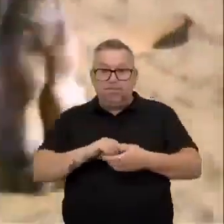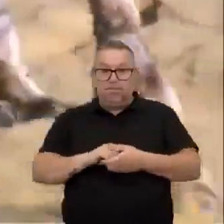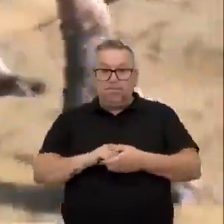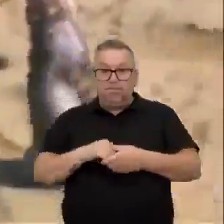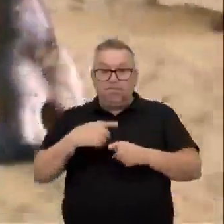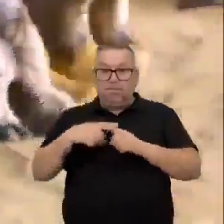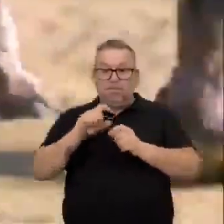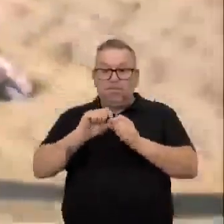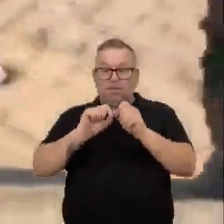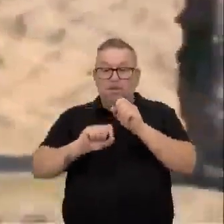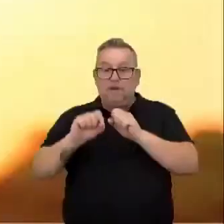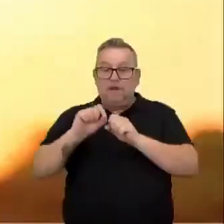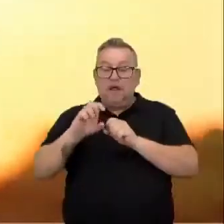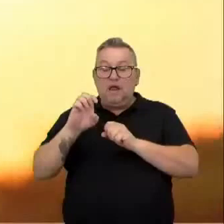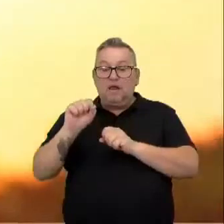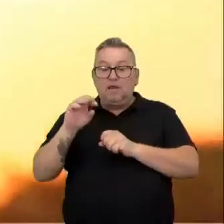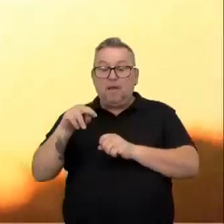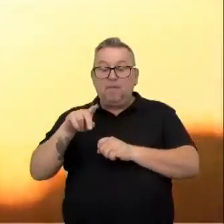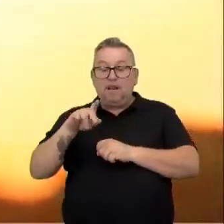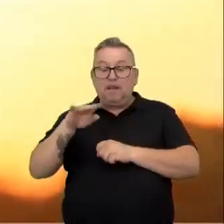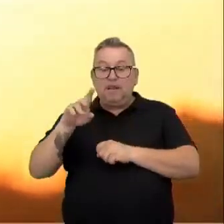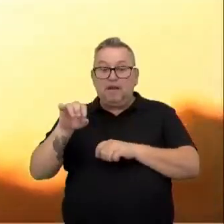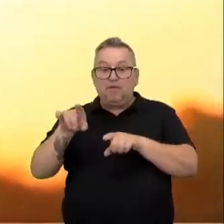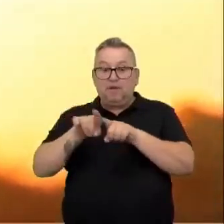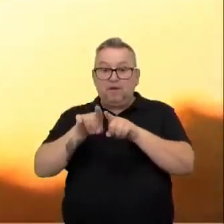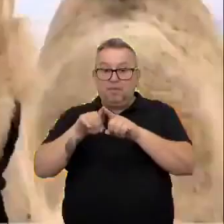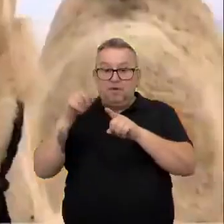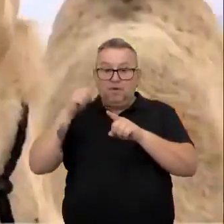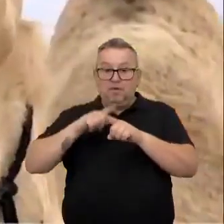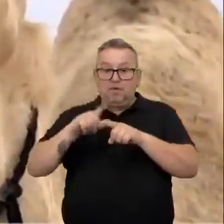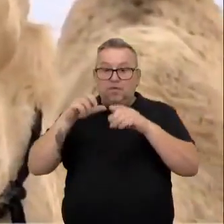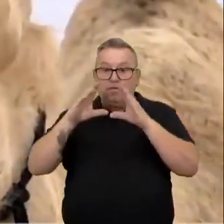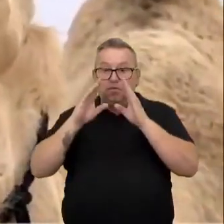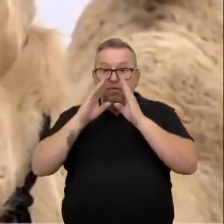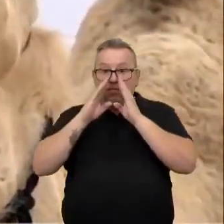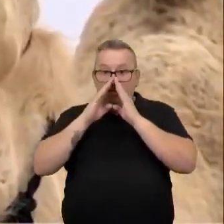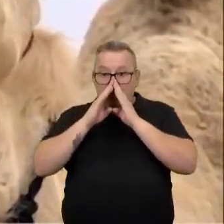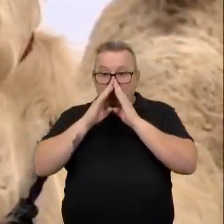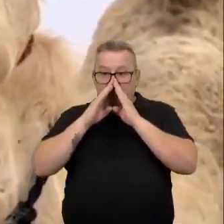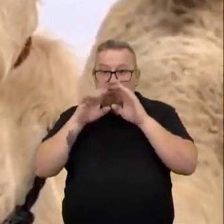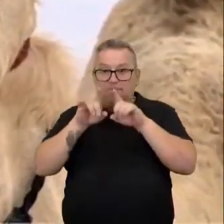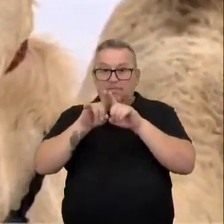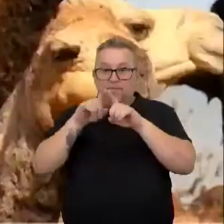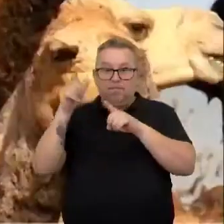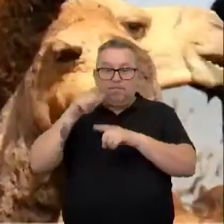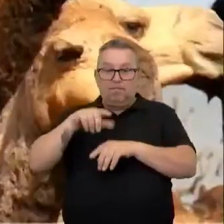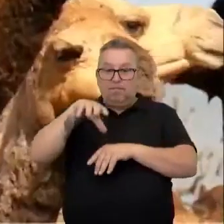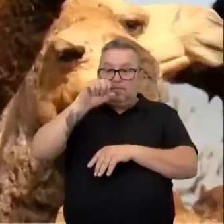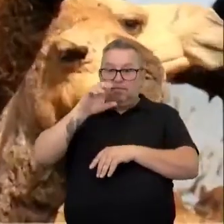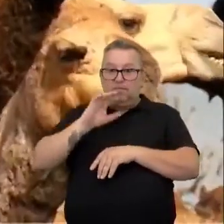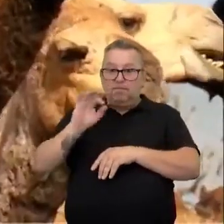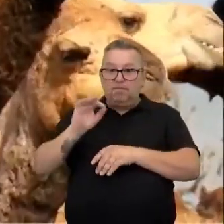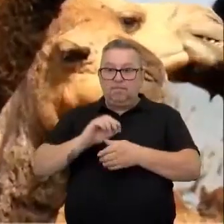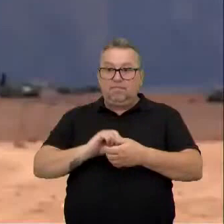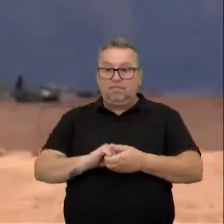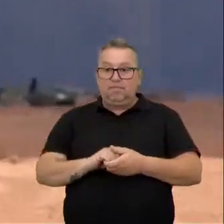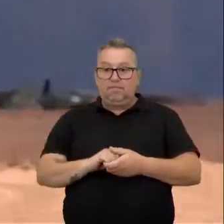se afundarem na areia. Conseguem cerrar as pálpebras e fechar as narinas no meio de uma tempestade de areia.